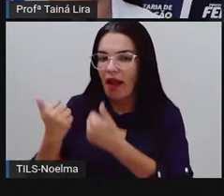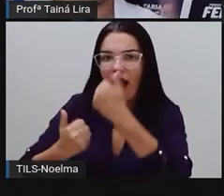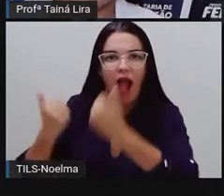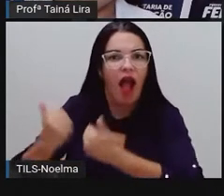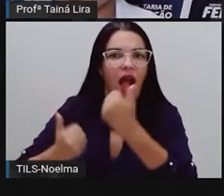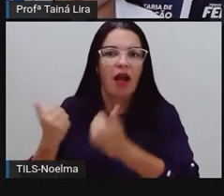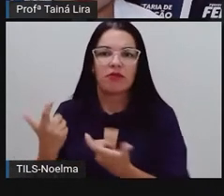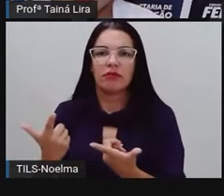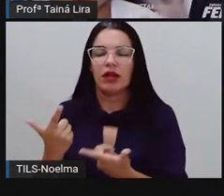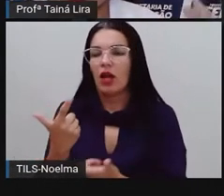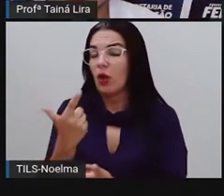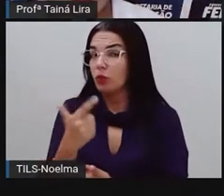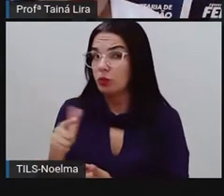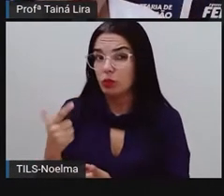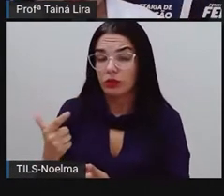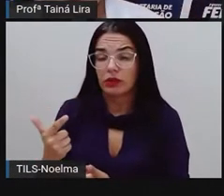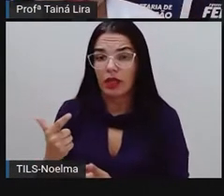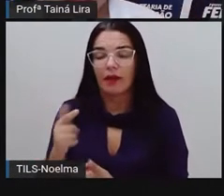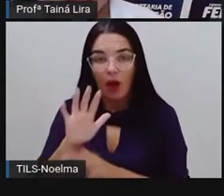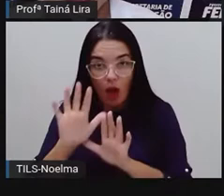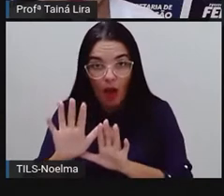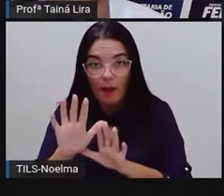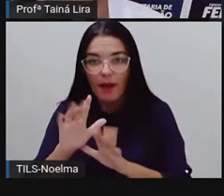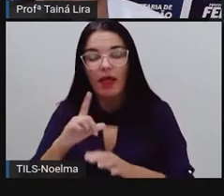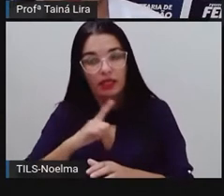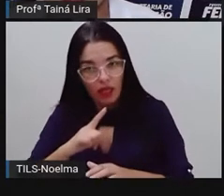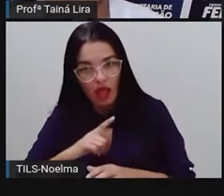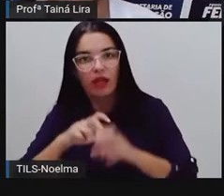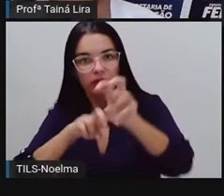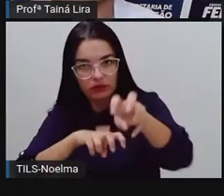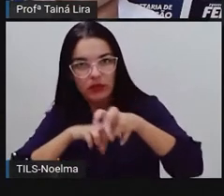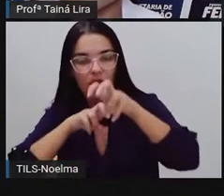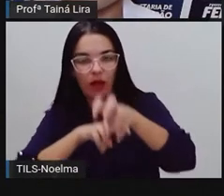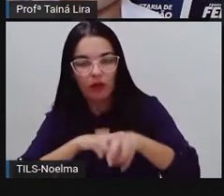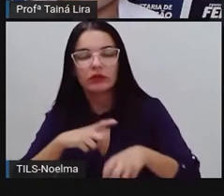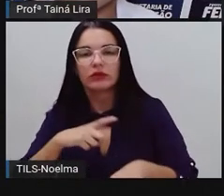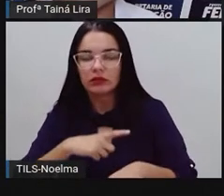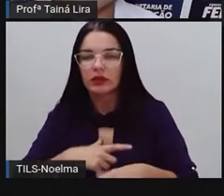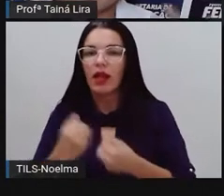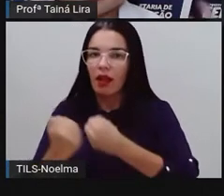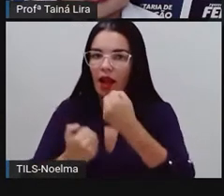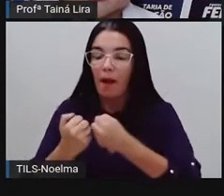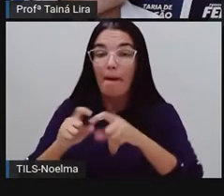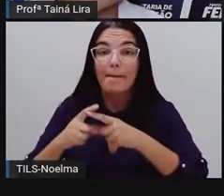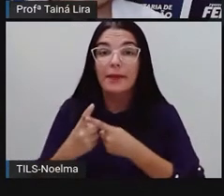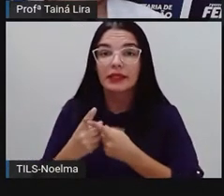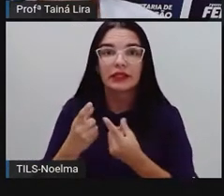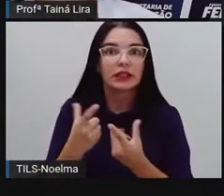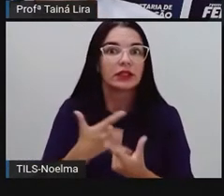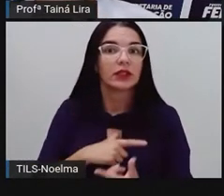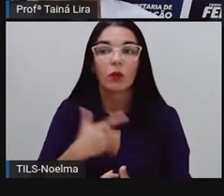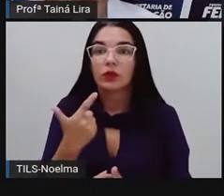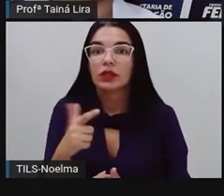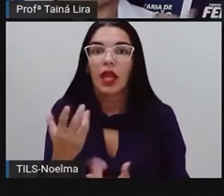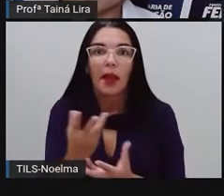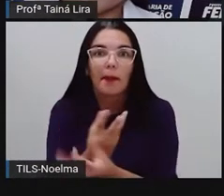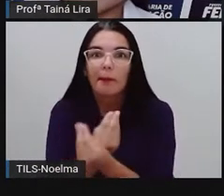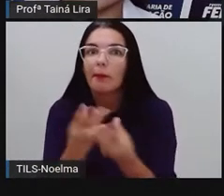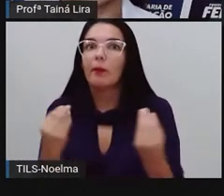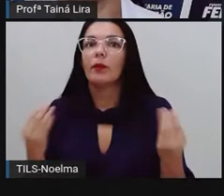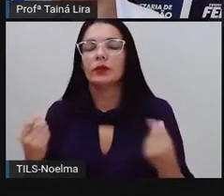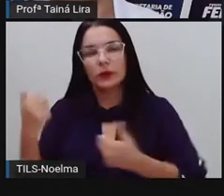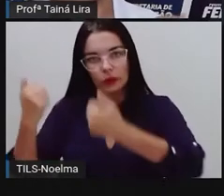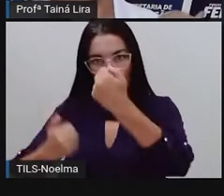automóveis o que não quer dizer que no campo não tem automóvel né gente tem né nós sabemos mais na zona